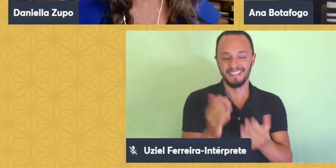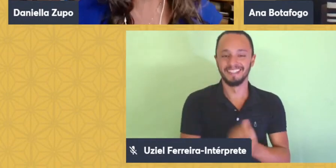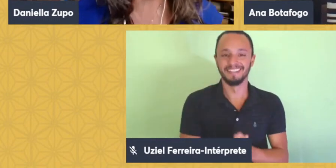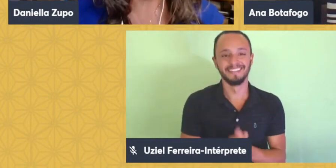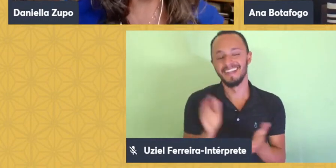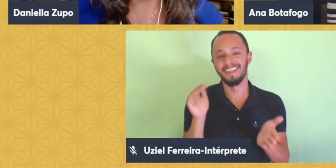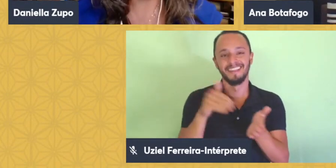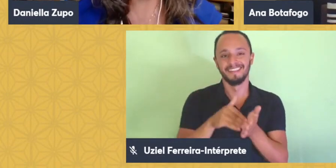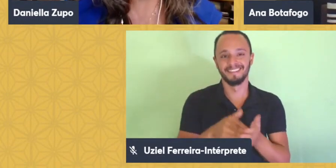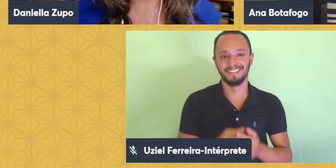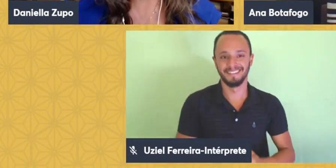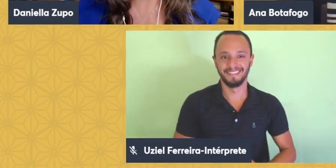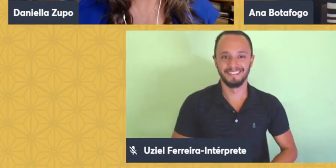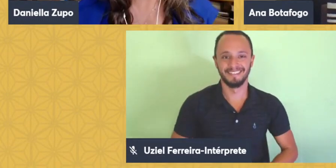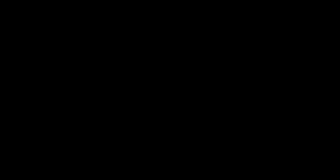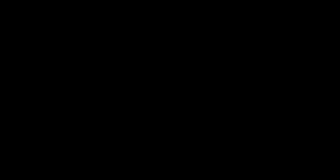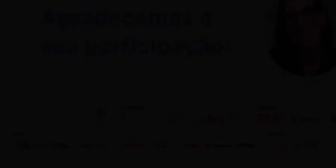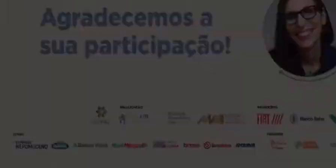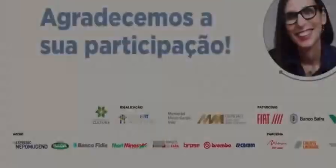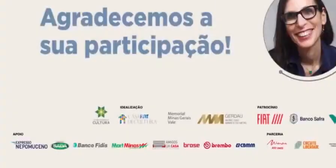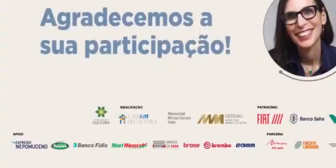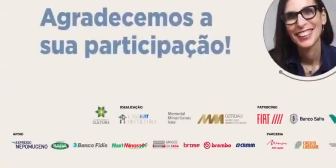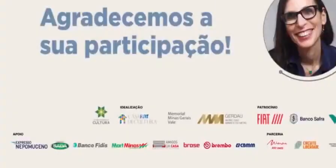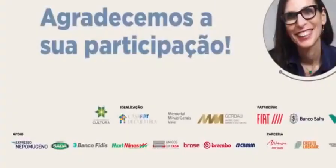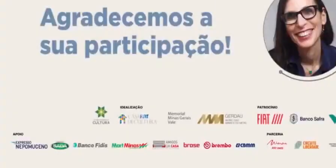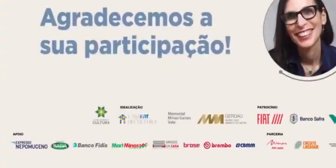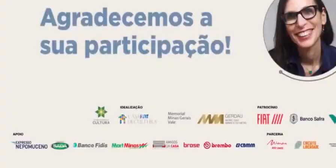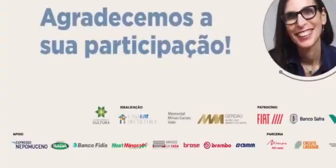e até próximo ver mais